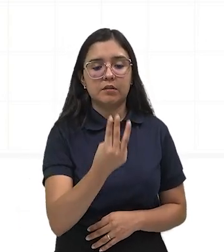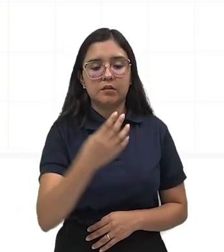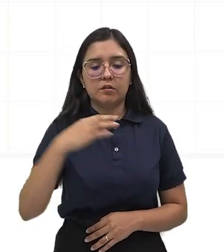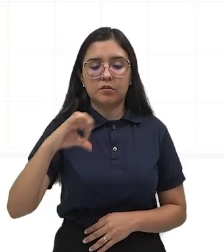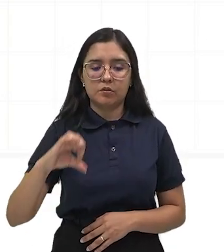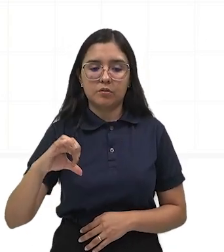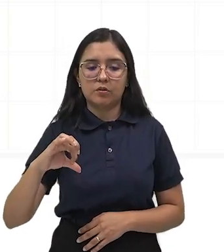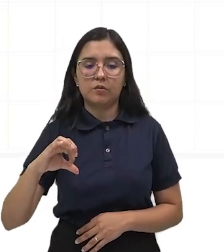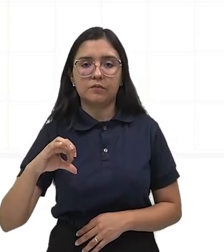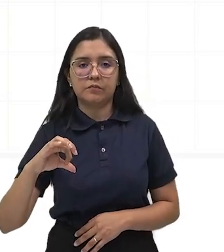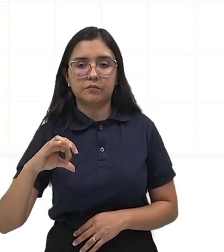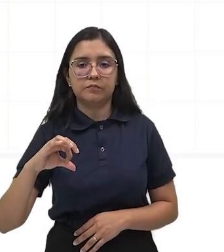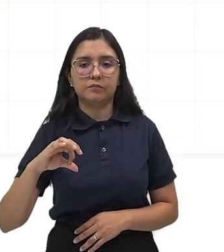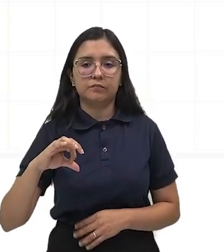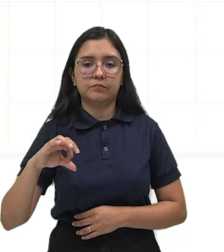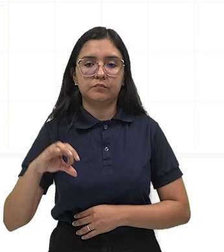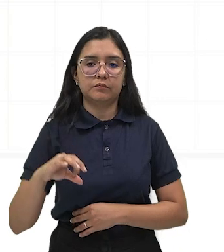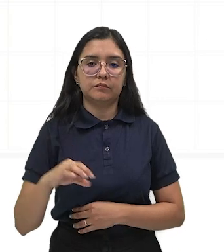não está